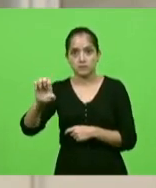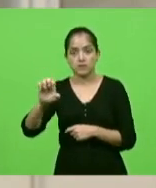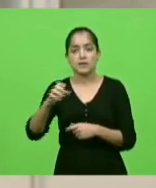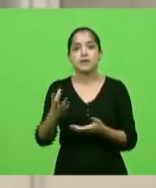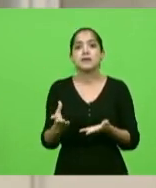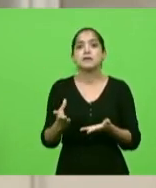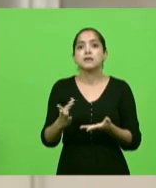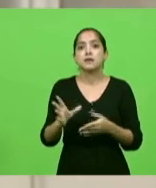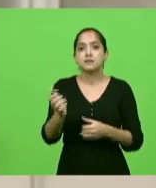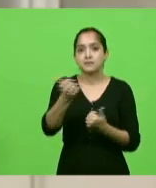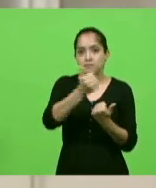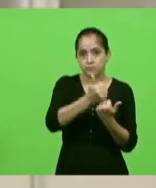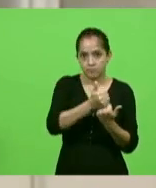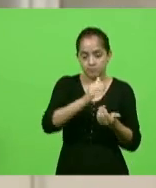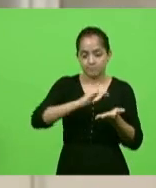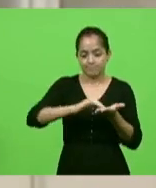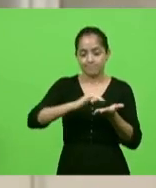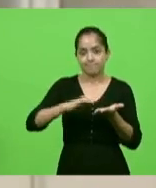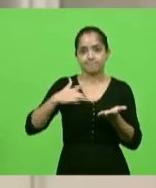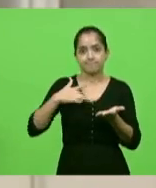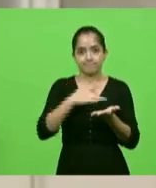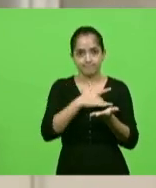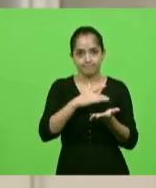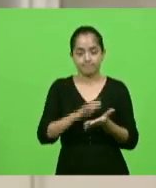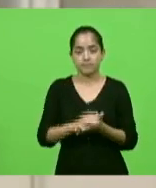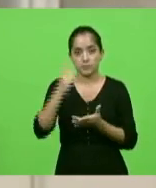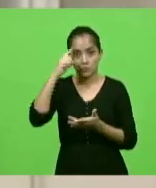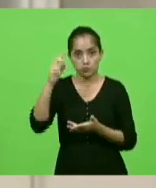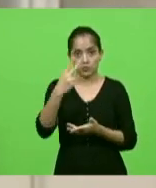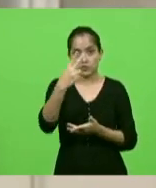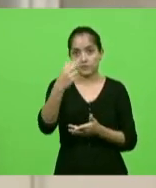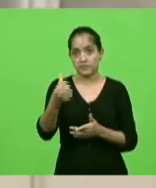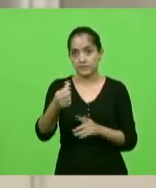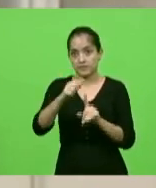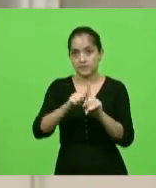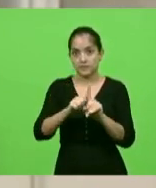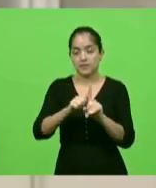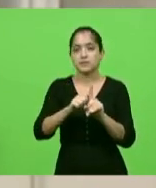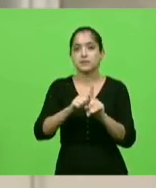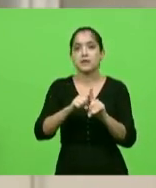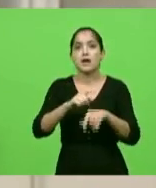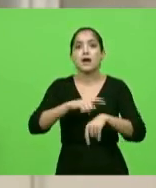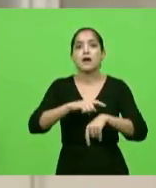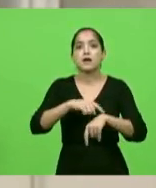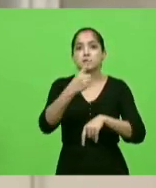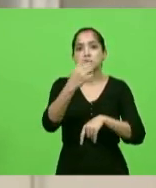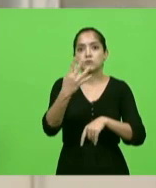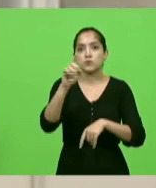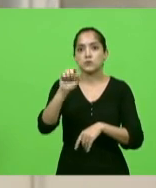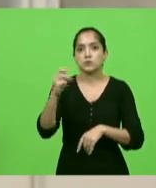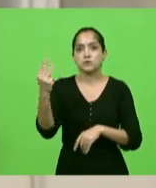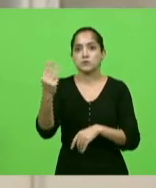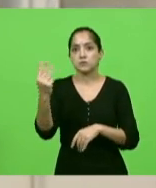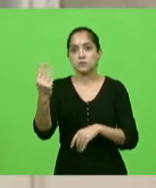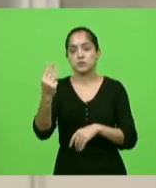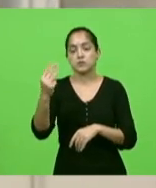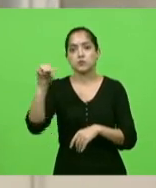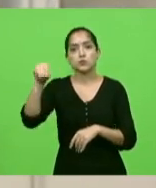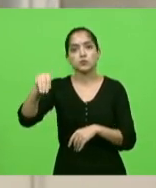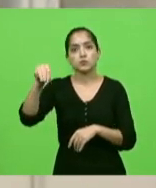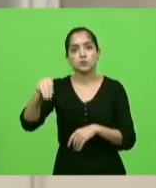secretário adjunto da saúde no dia vinte e seis de Março as 14:33